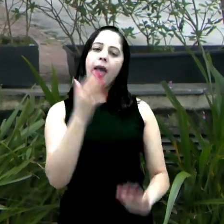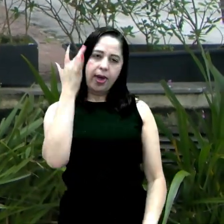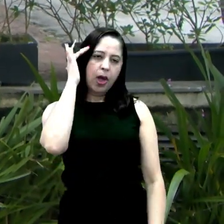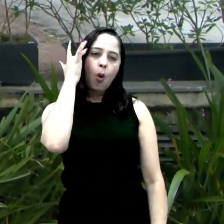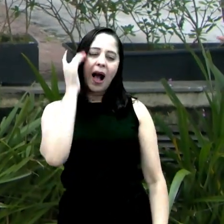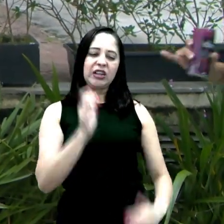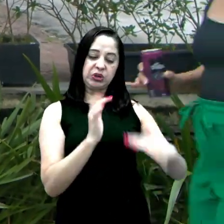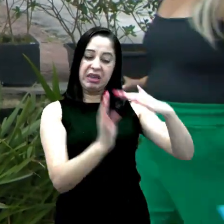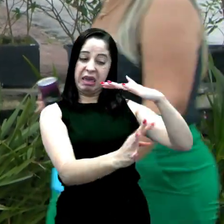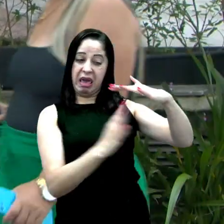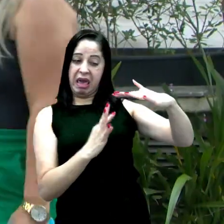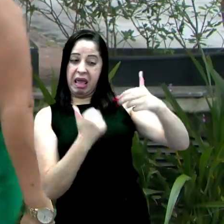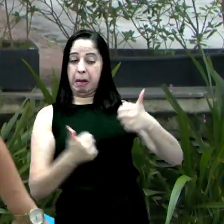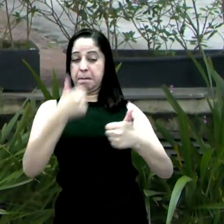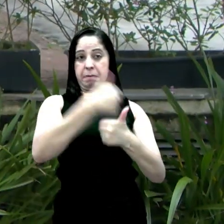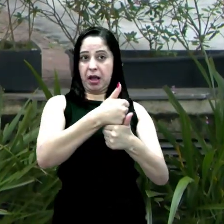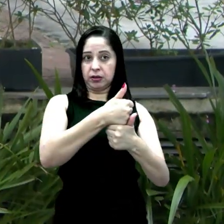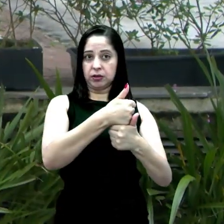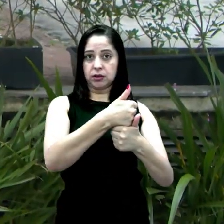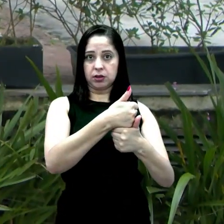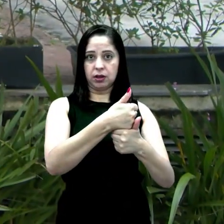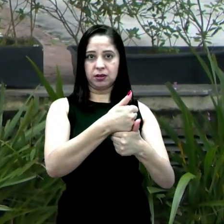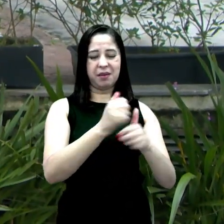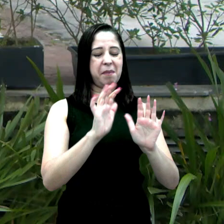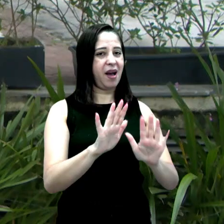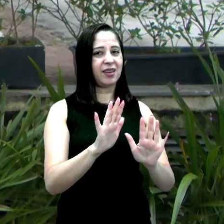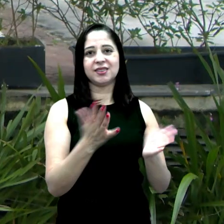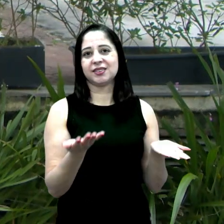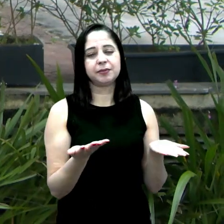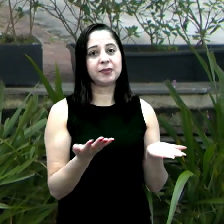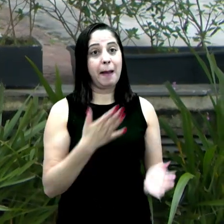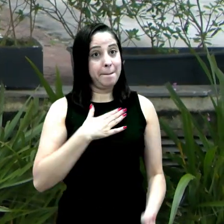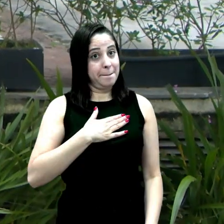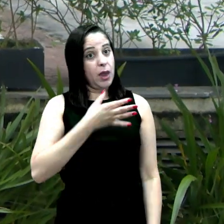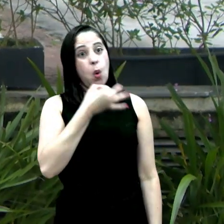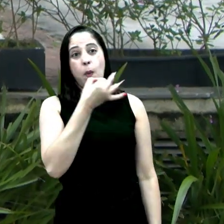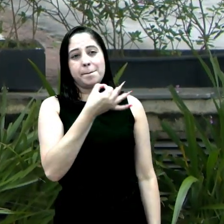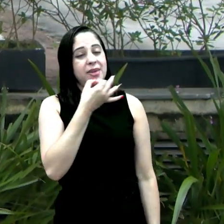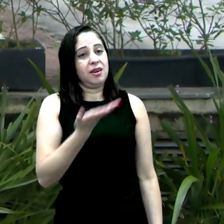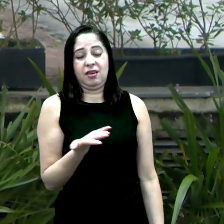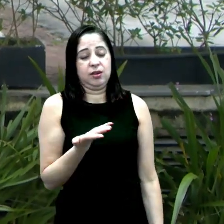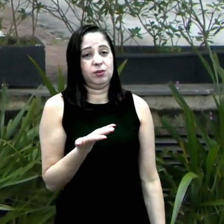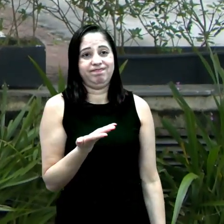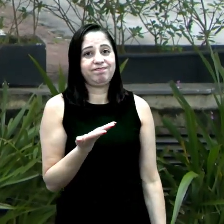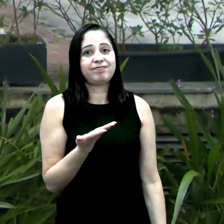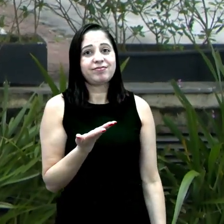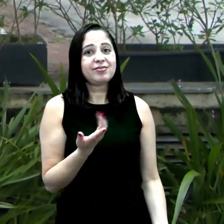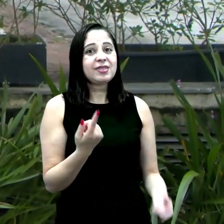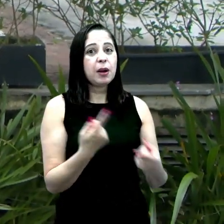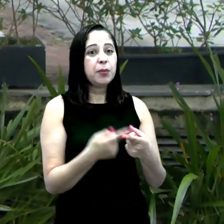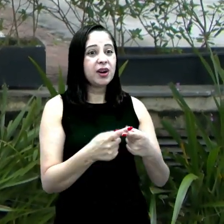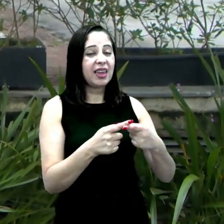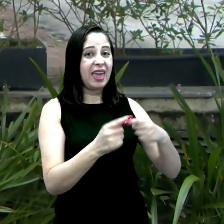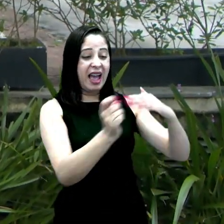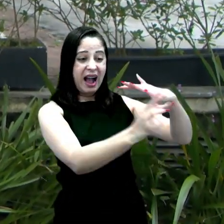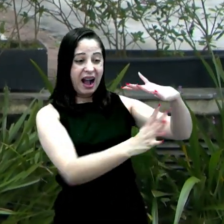eu acho isso muito errado, algo que, bom, no meu ponto não faz sentido, porque são pessoas que buscam coisas